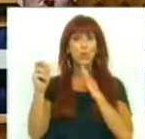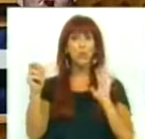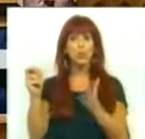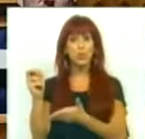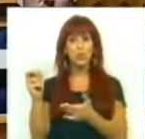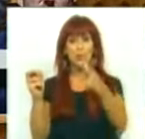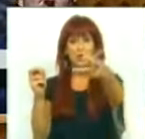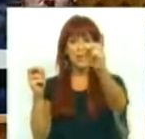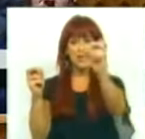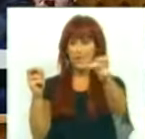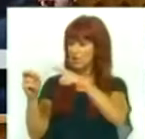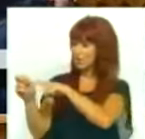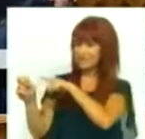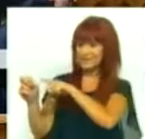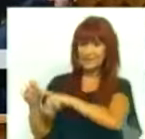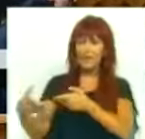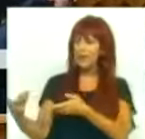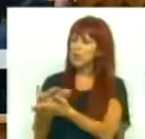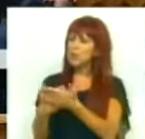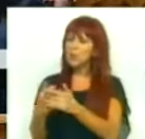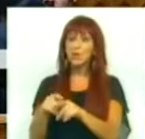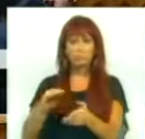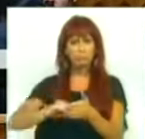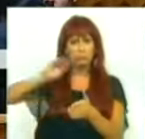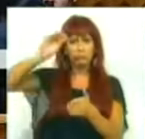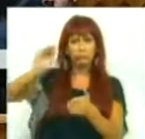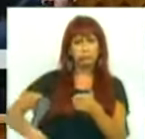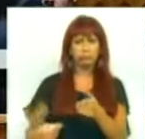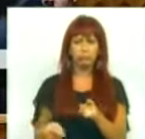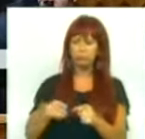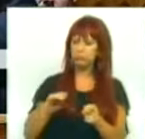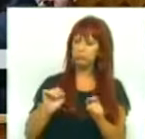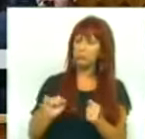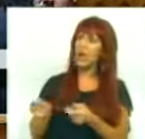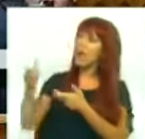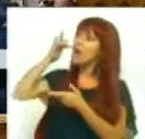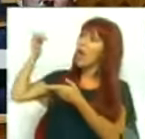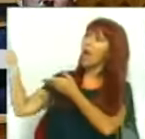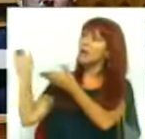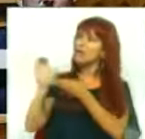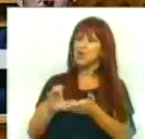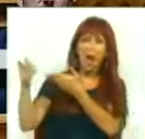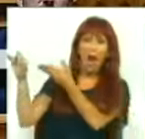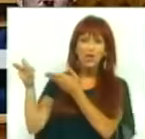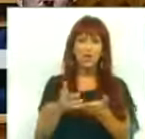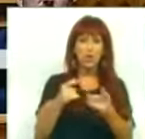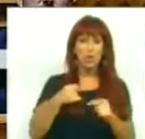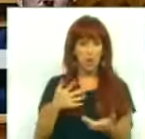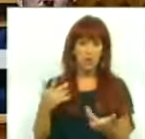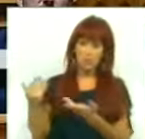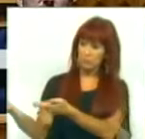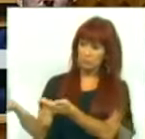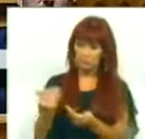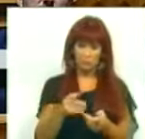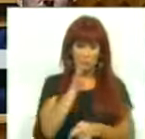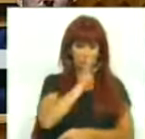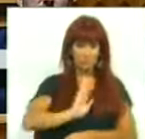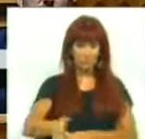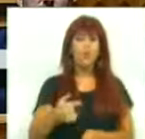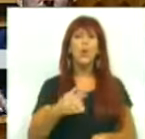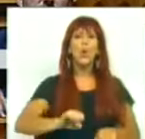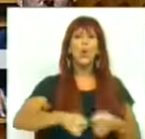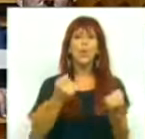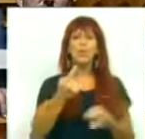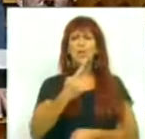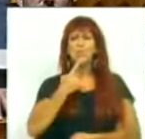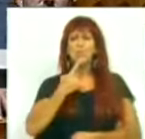últimos 16 anos, que negociou e assinou o contrato de ajuda externa que estamos a executar. Um